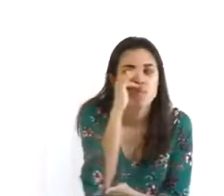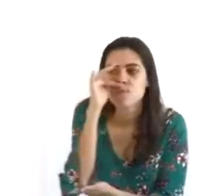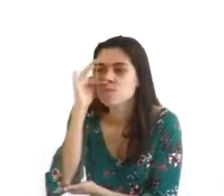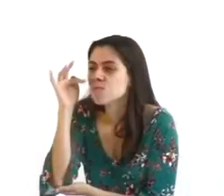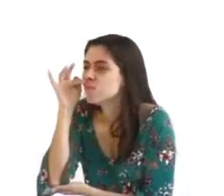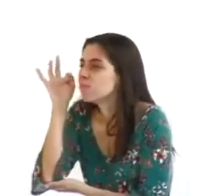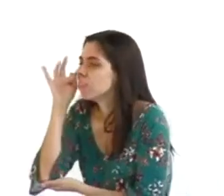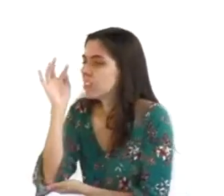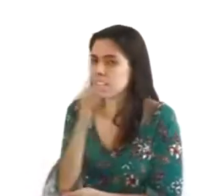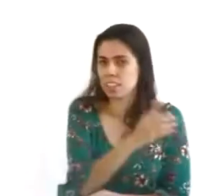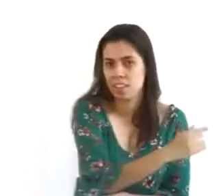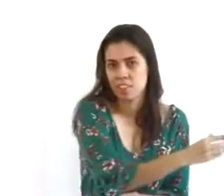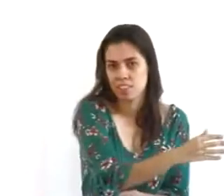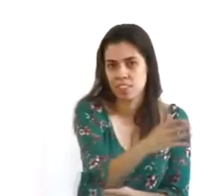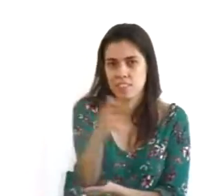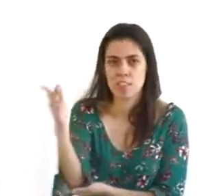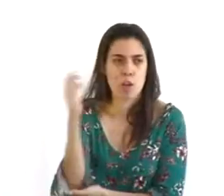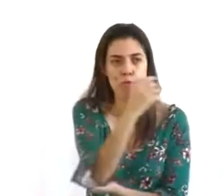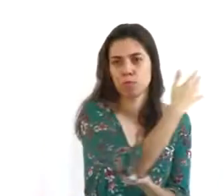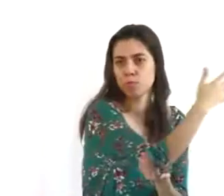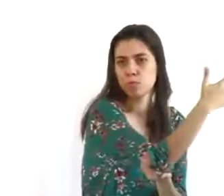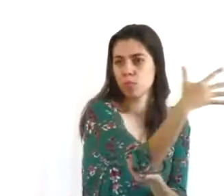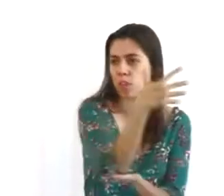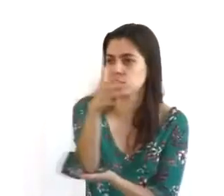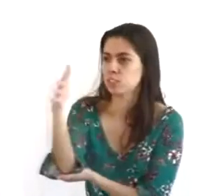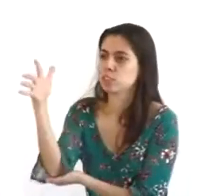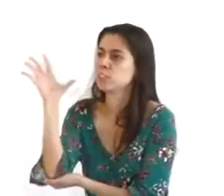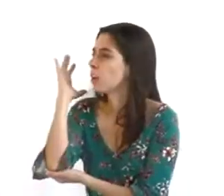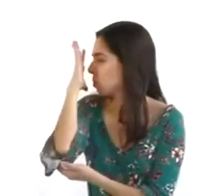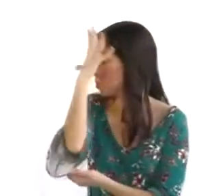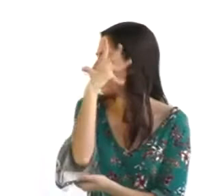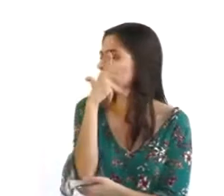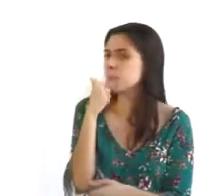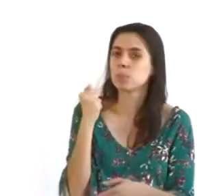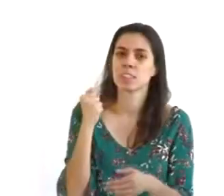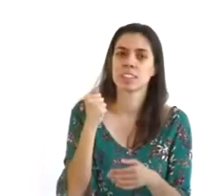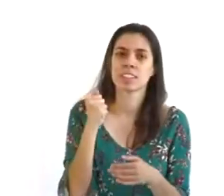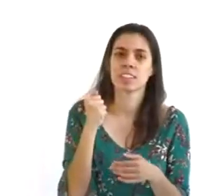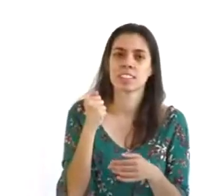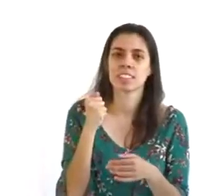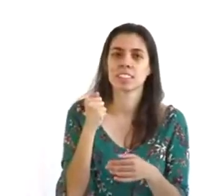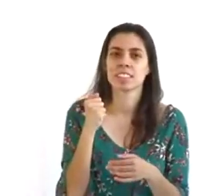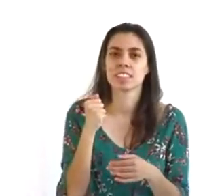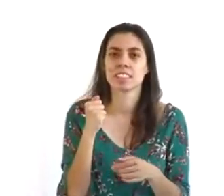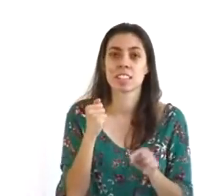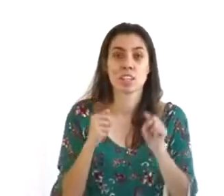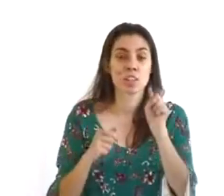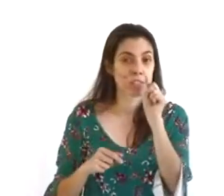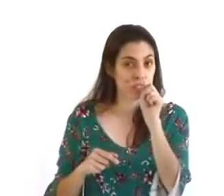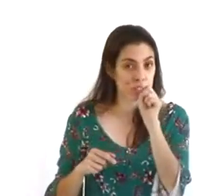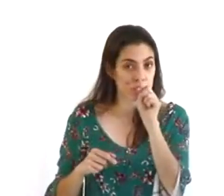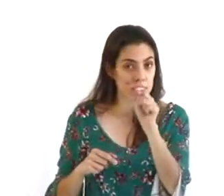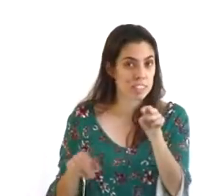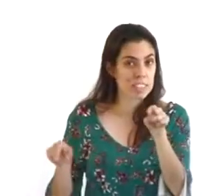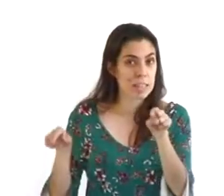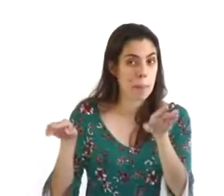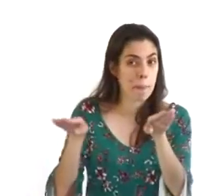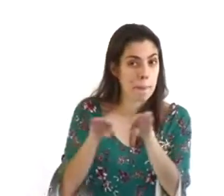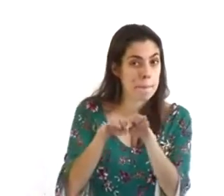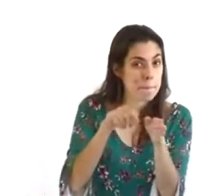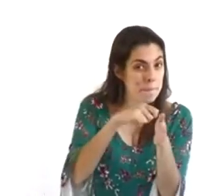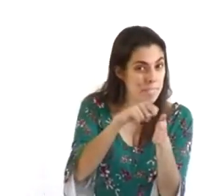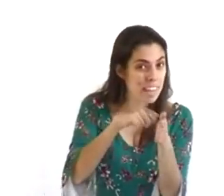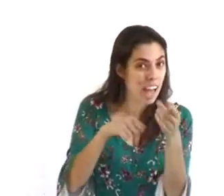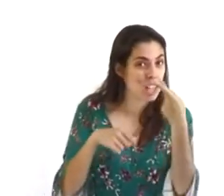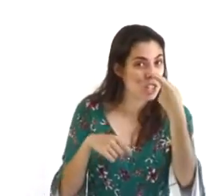você quer colocar árvores, flores bonitas, mas no meio desse jardim você vai desenhar a sua família. E a